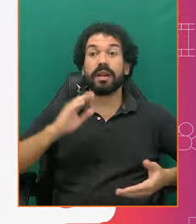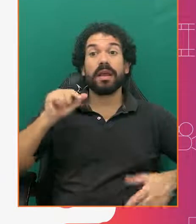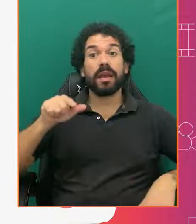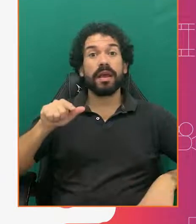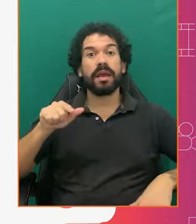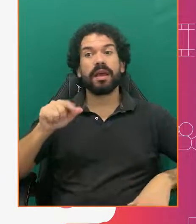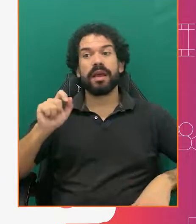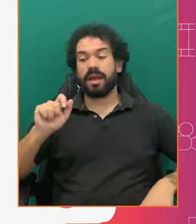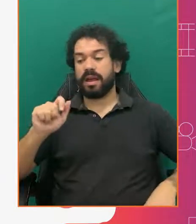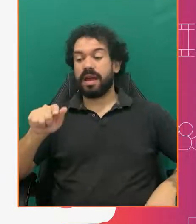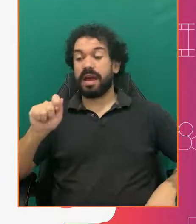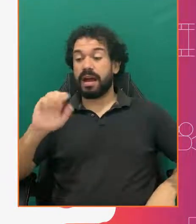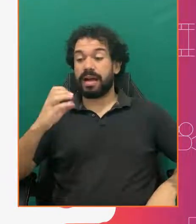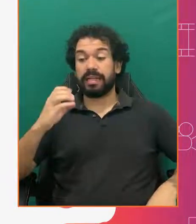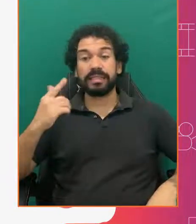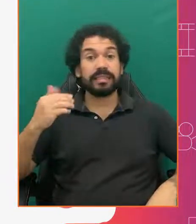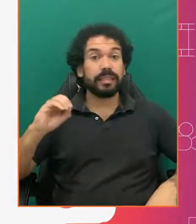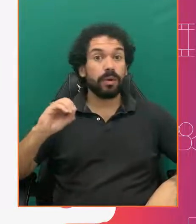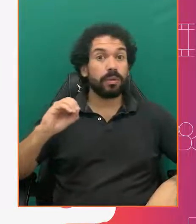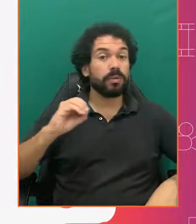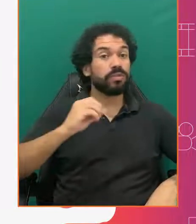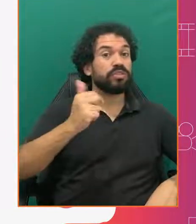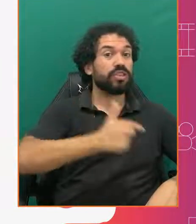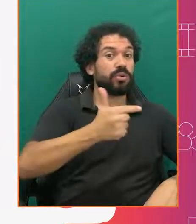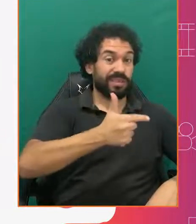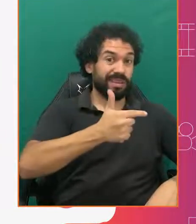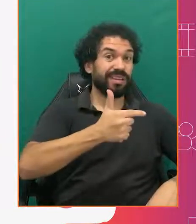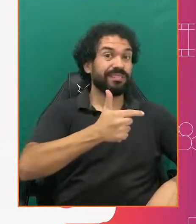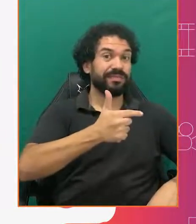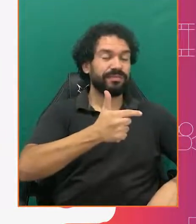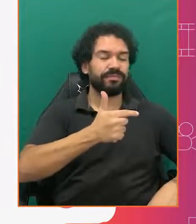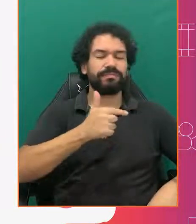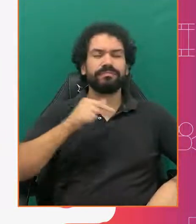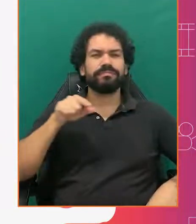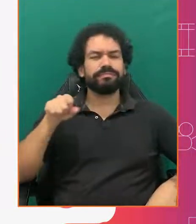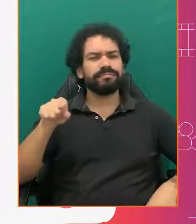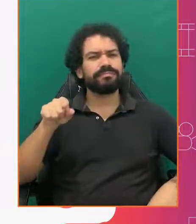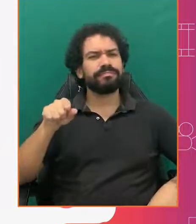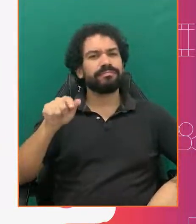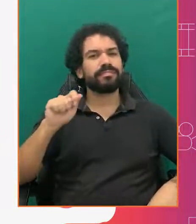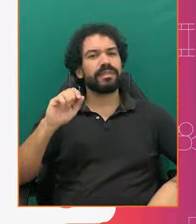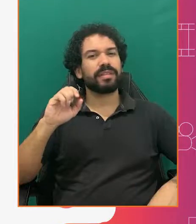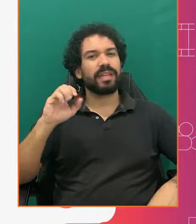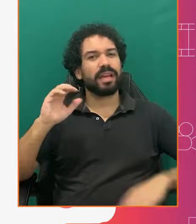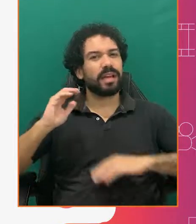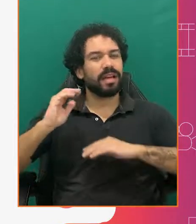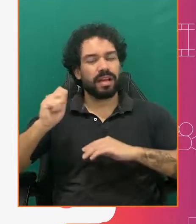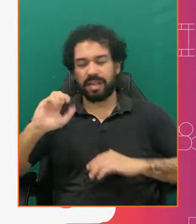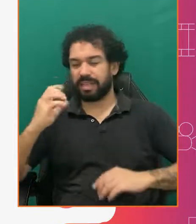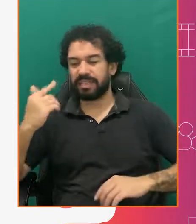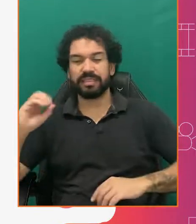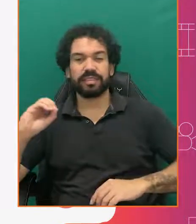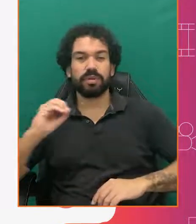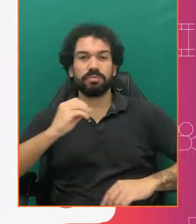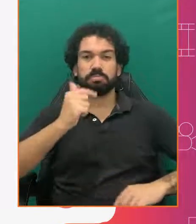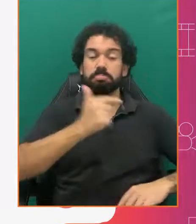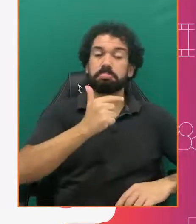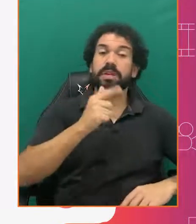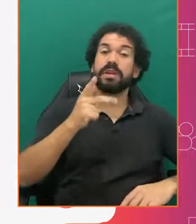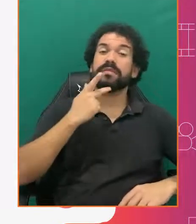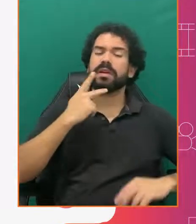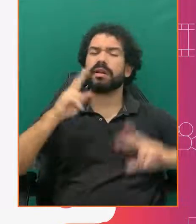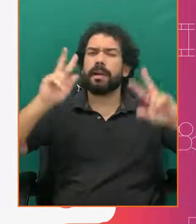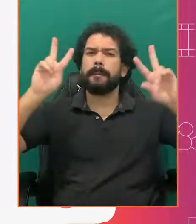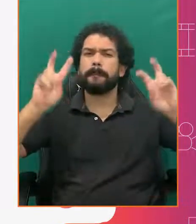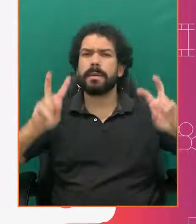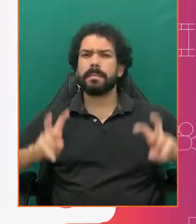princípio da ação secundária. O princípio da ação secundária fala sobre pequenas